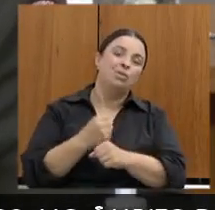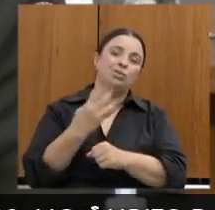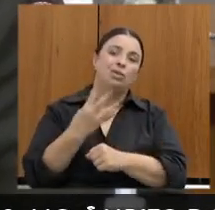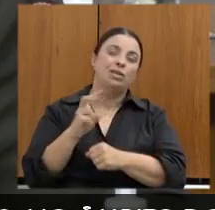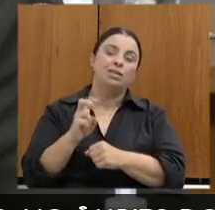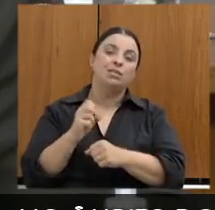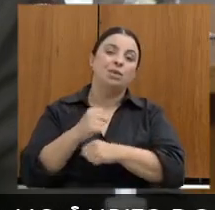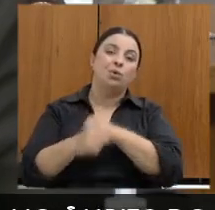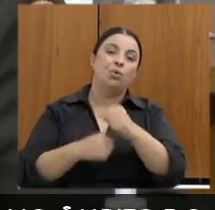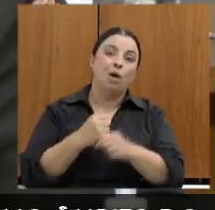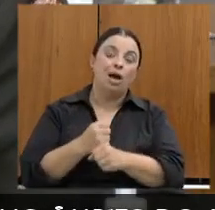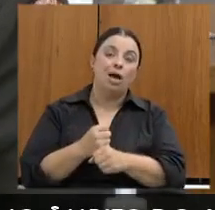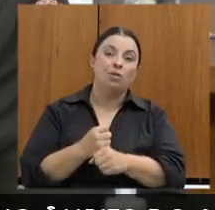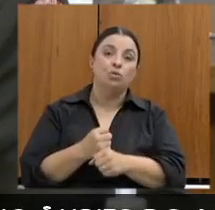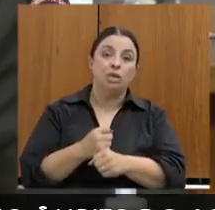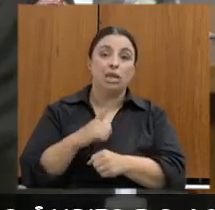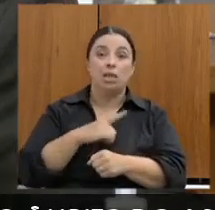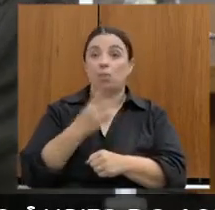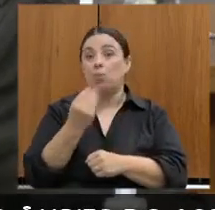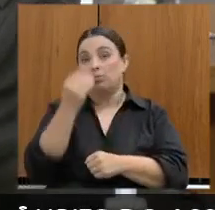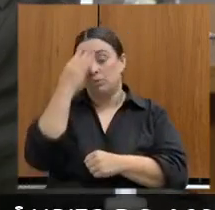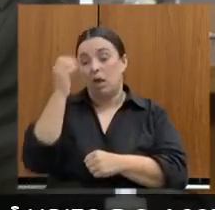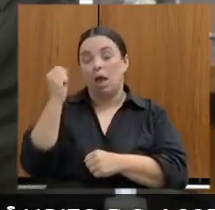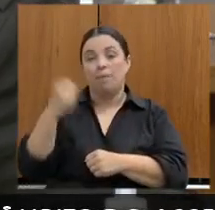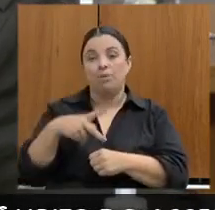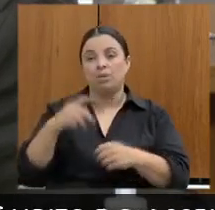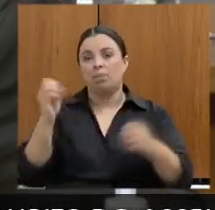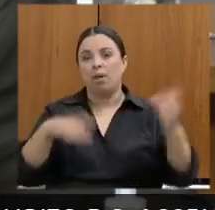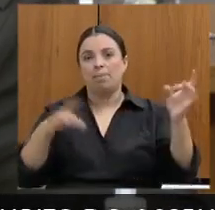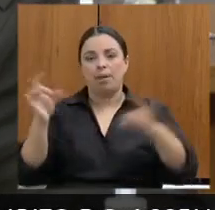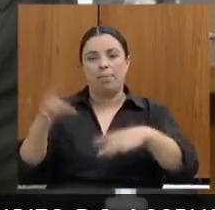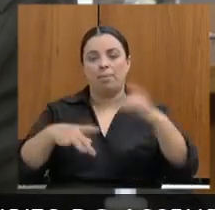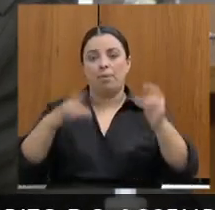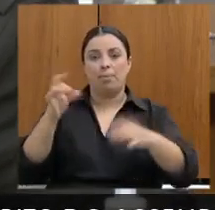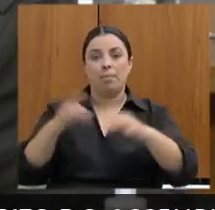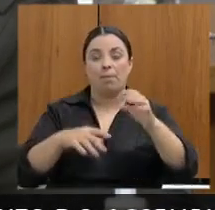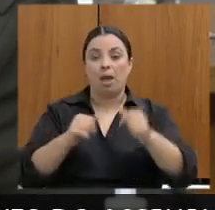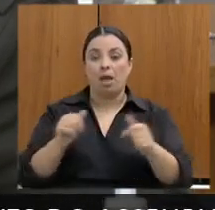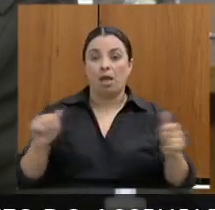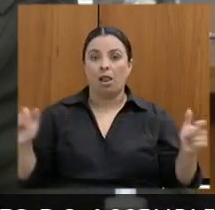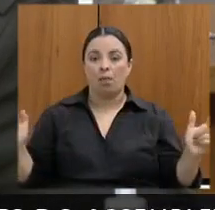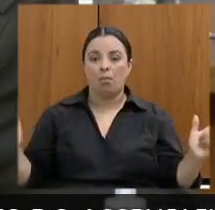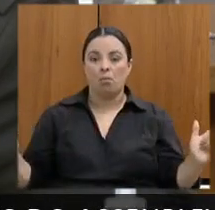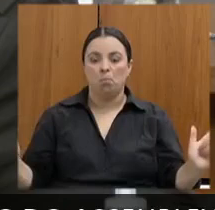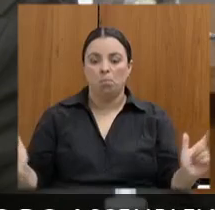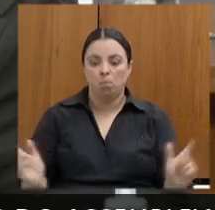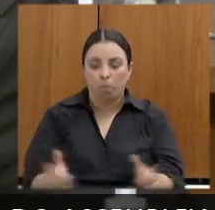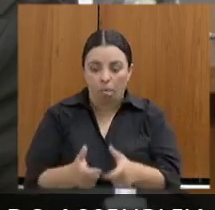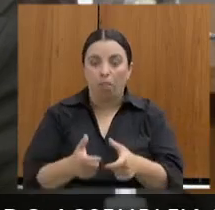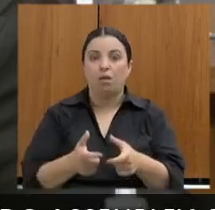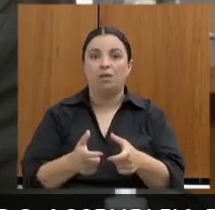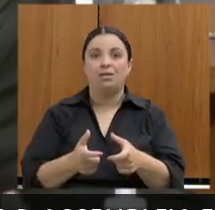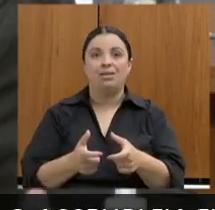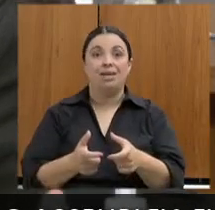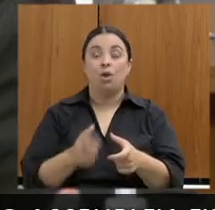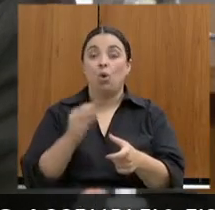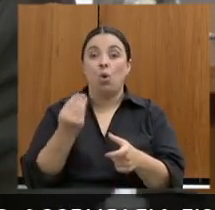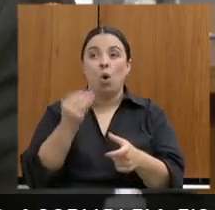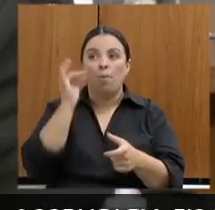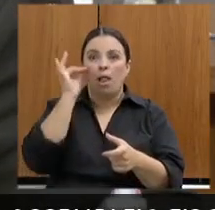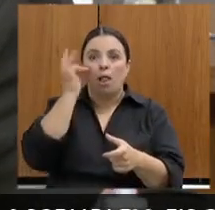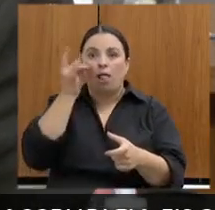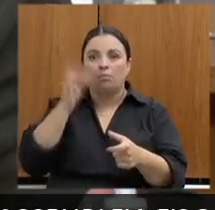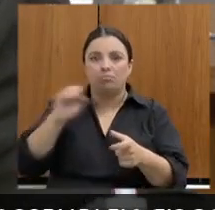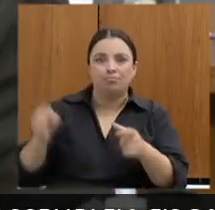tivermos uma grande evasão sai um monte de bombeiros de uma vez e a gente não tem condição de recomposição